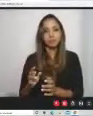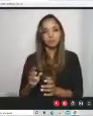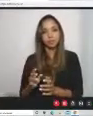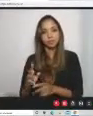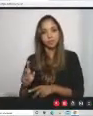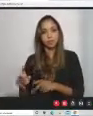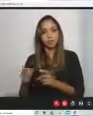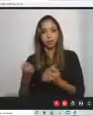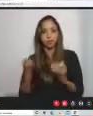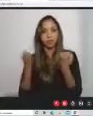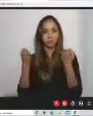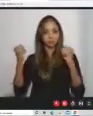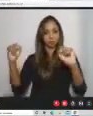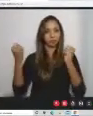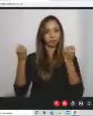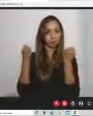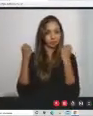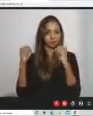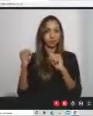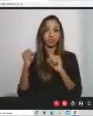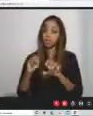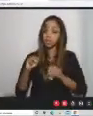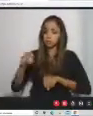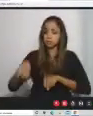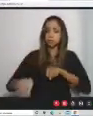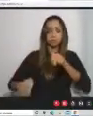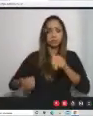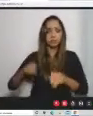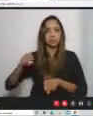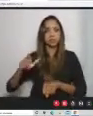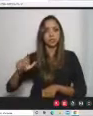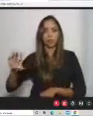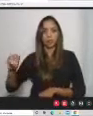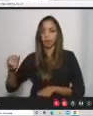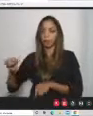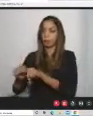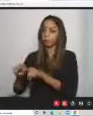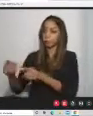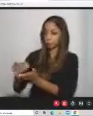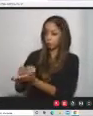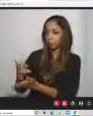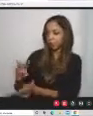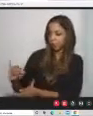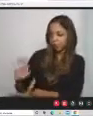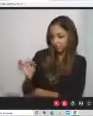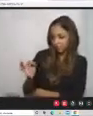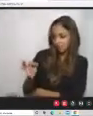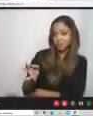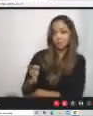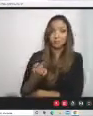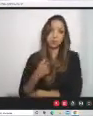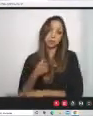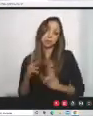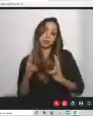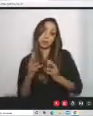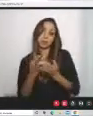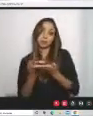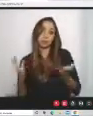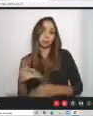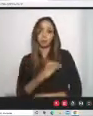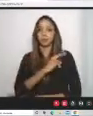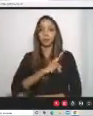educação física, né? E a bicicleta, Léo Lima também vai começar, né? Espero que todos os vereadores também consigam